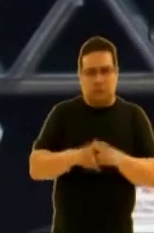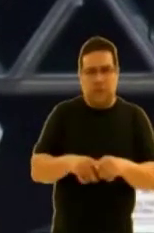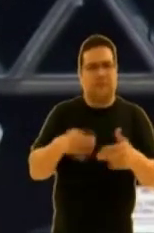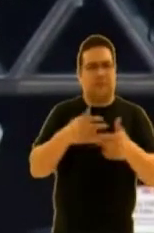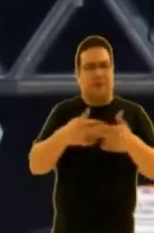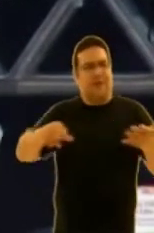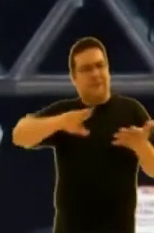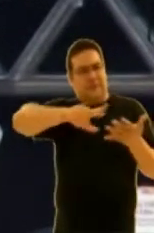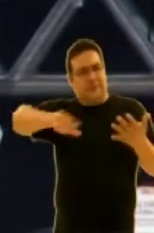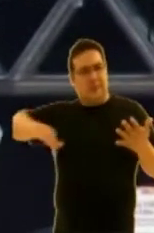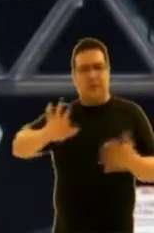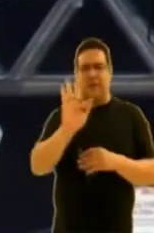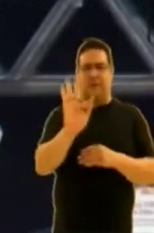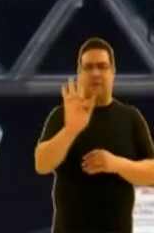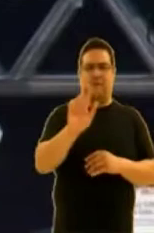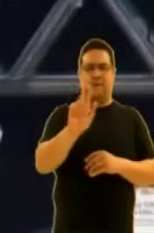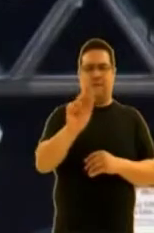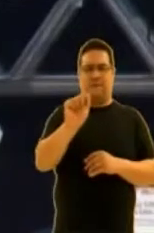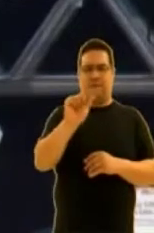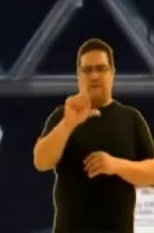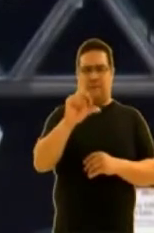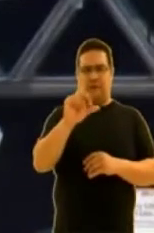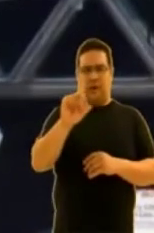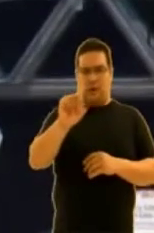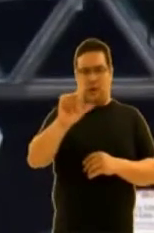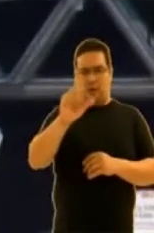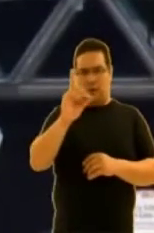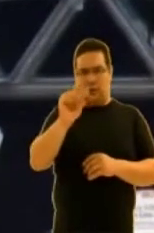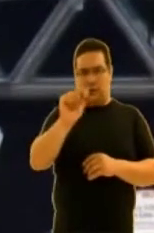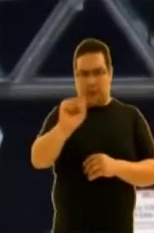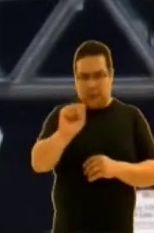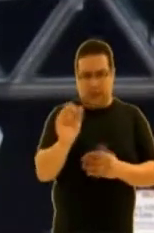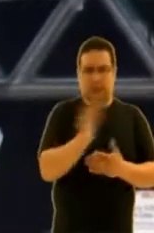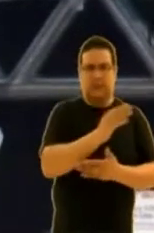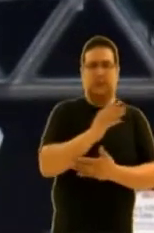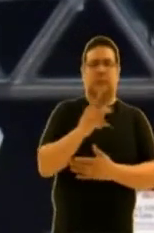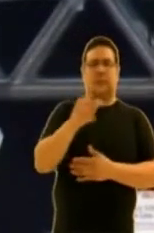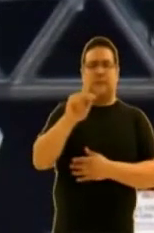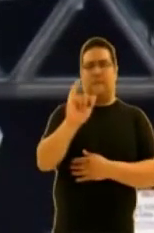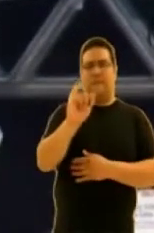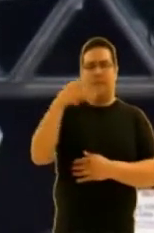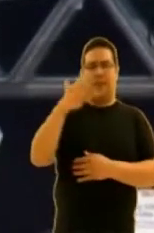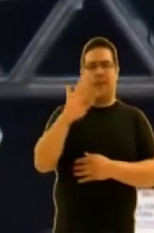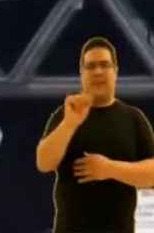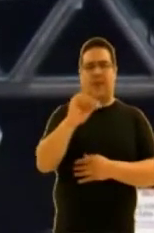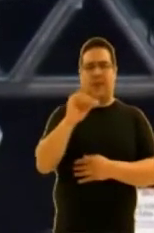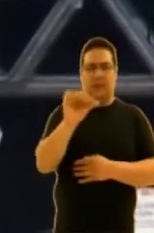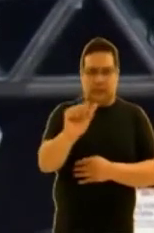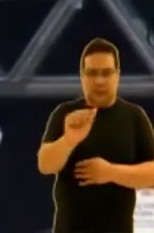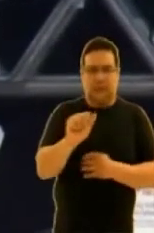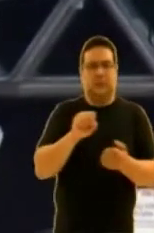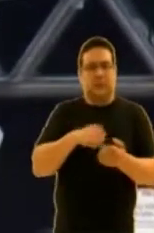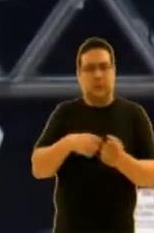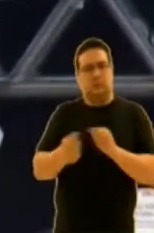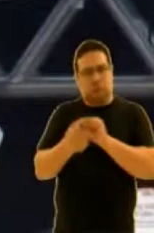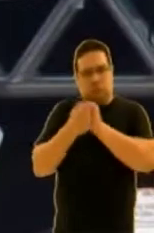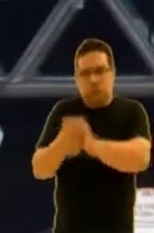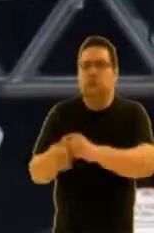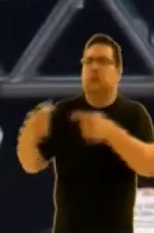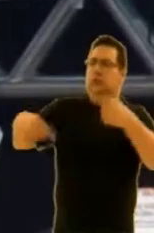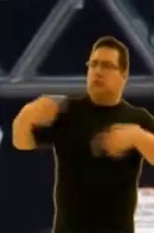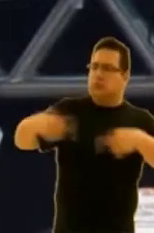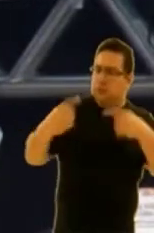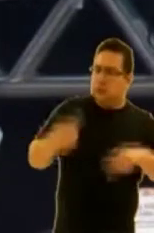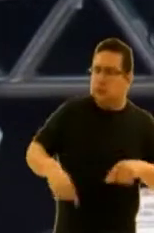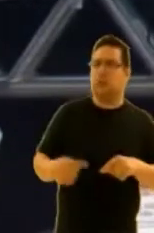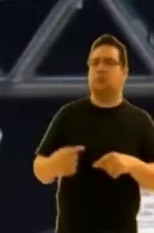quintadas, etc. Eu tive esse prazer de acompanhar estas discussões, esses